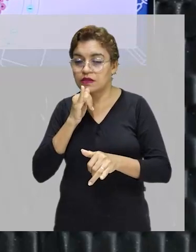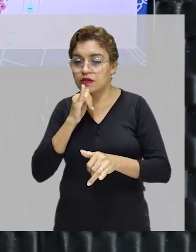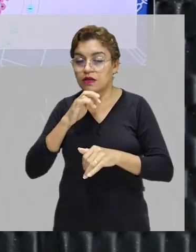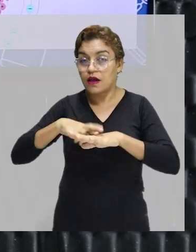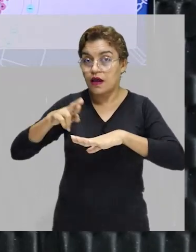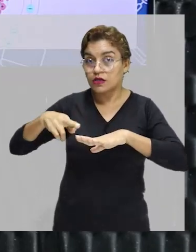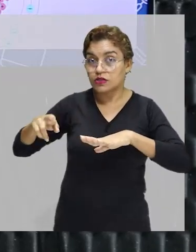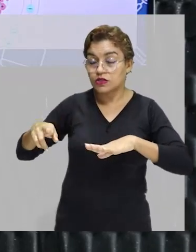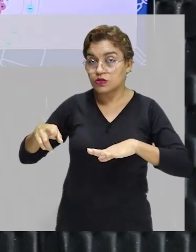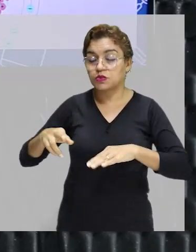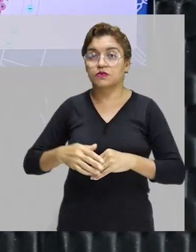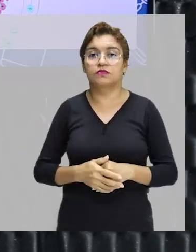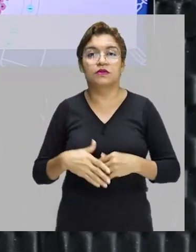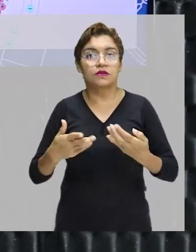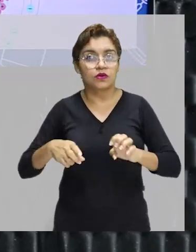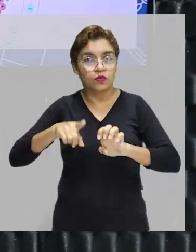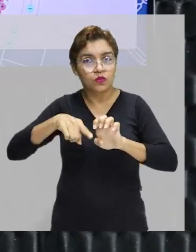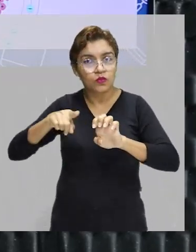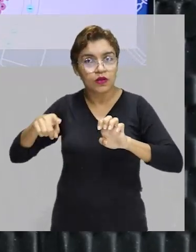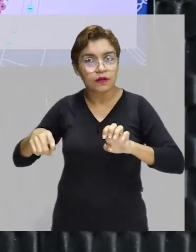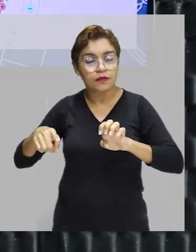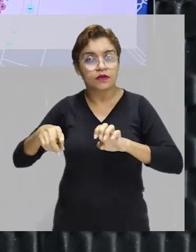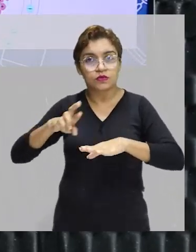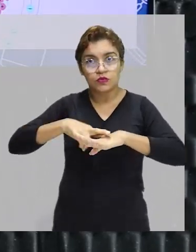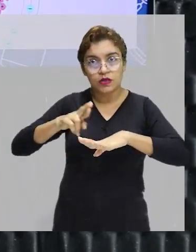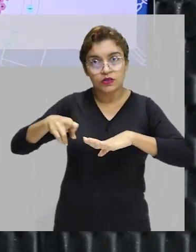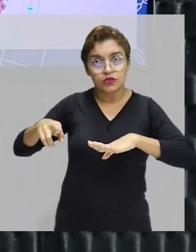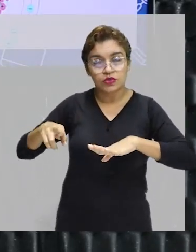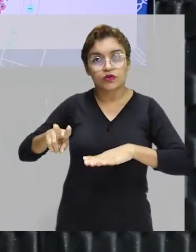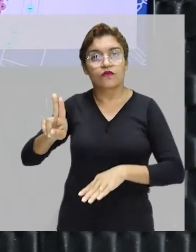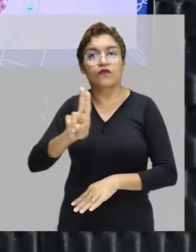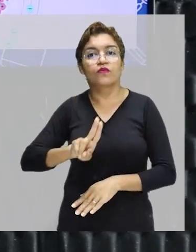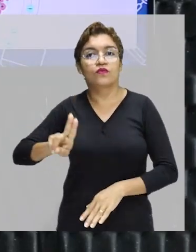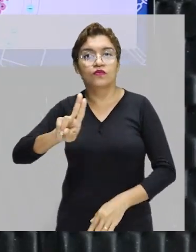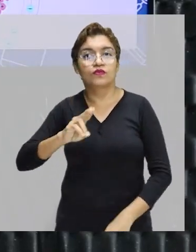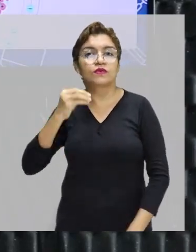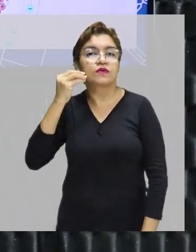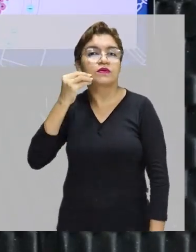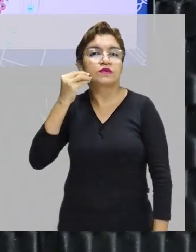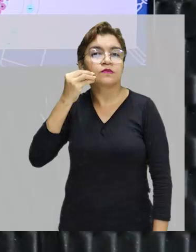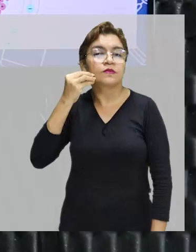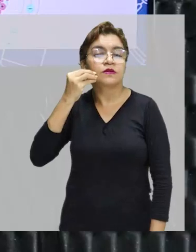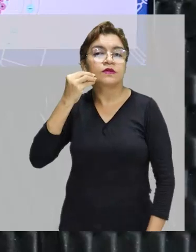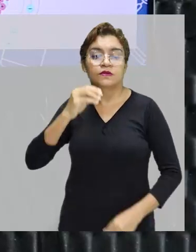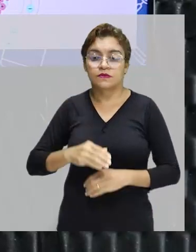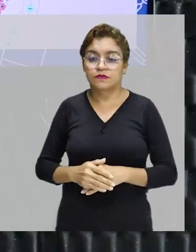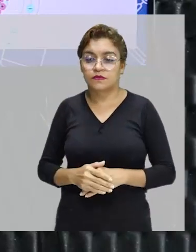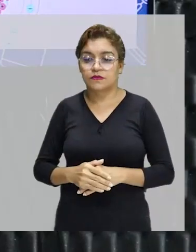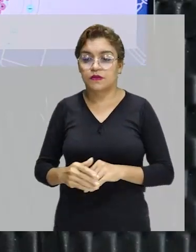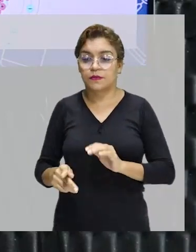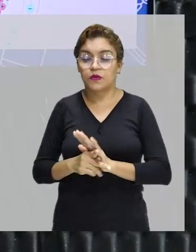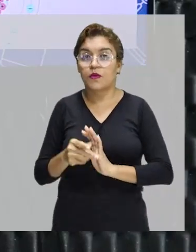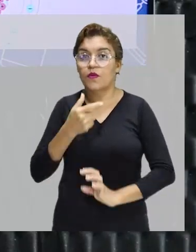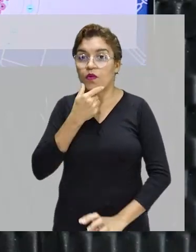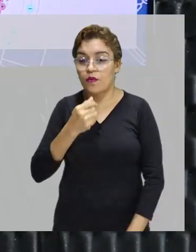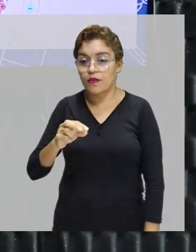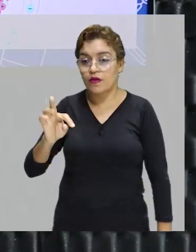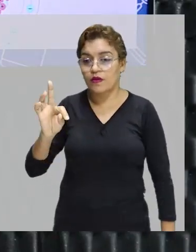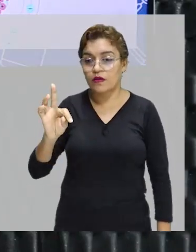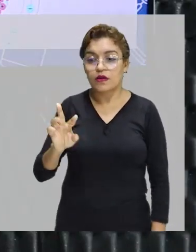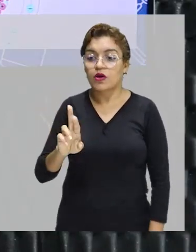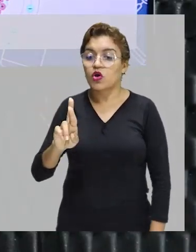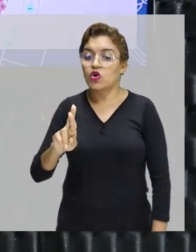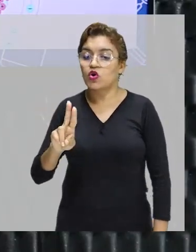desses elementos radioativos foi utilizado no experimento do Rutherford. Então,